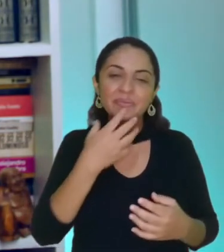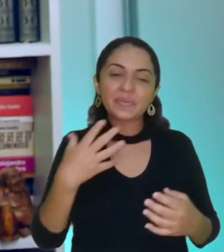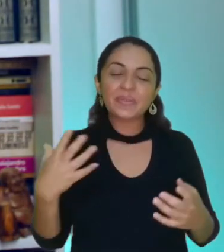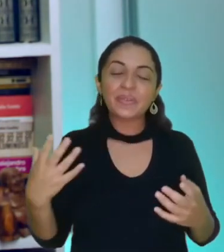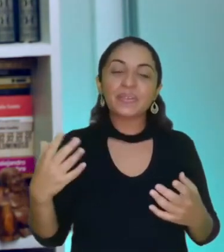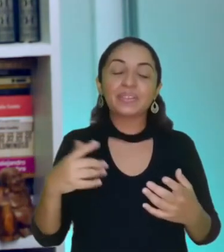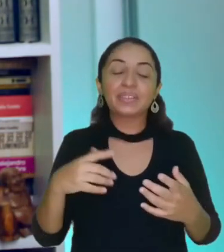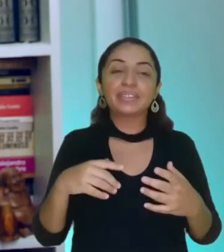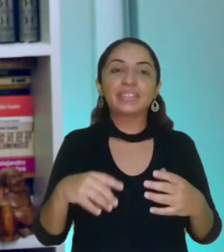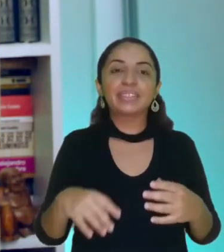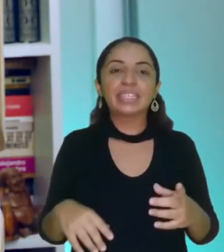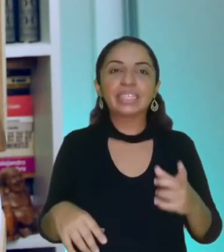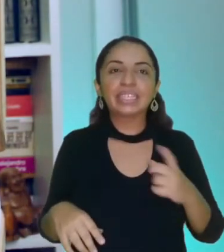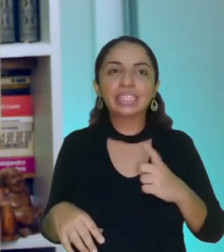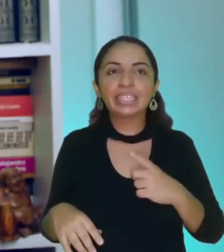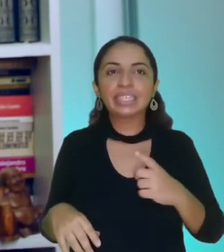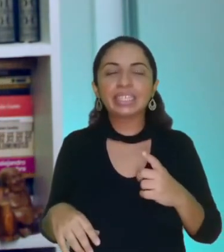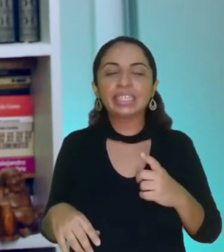nessa coleção.